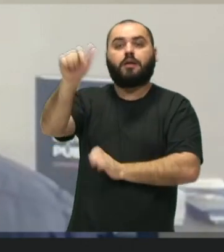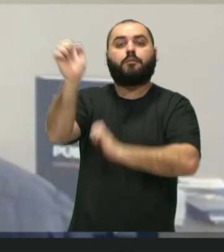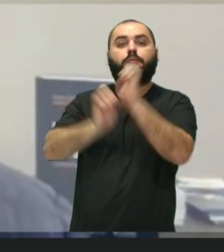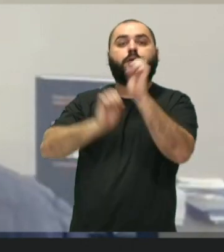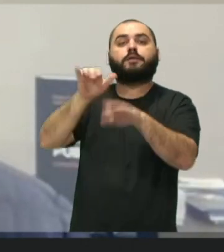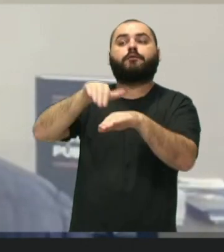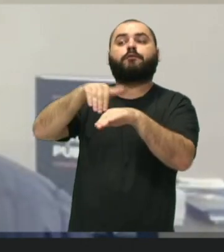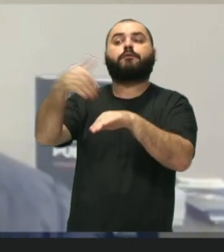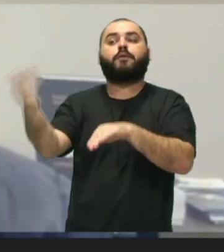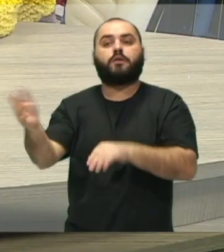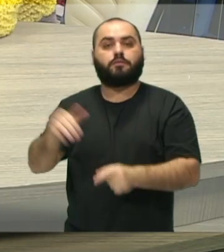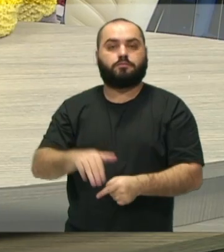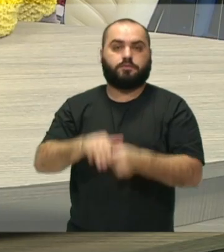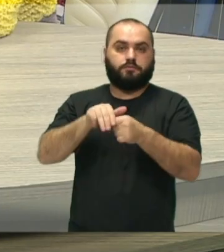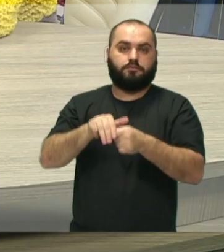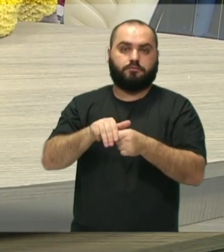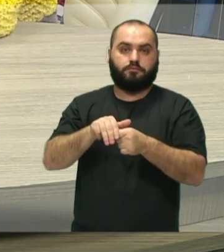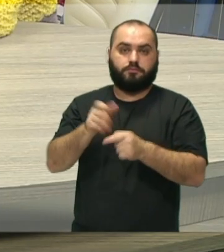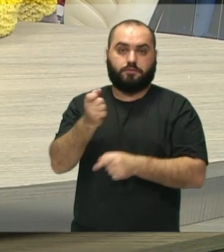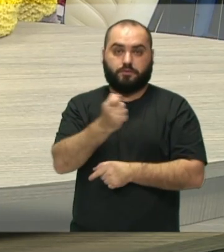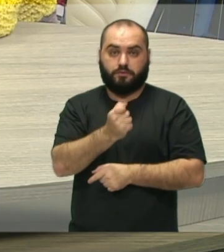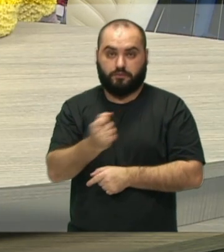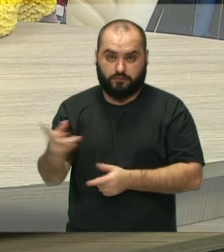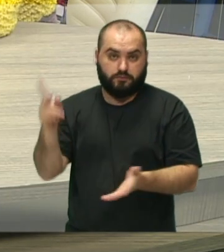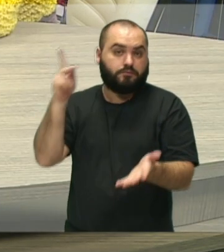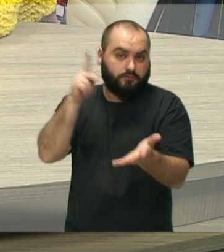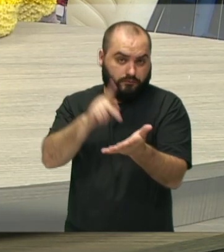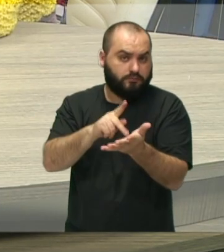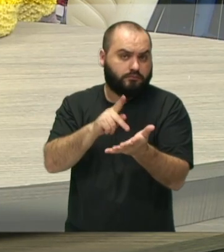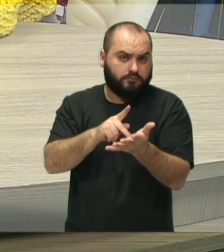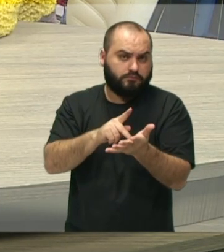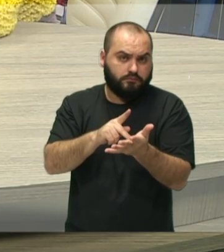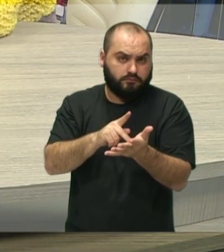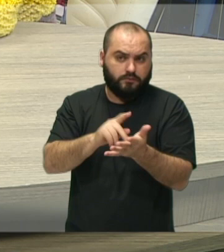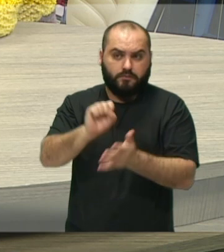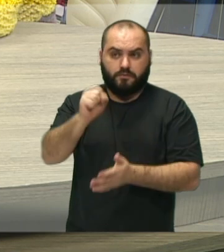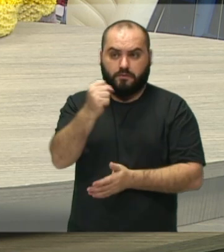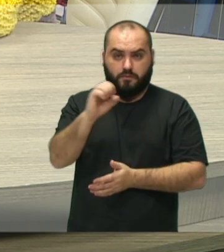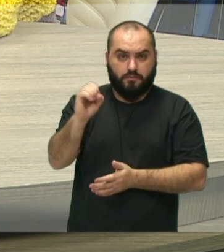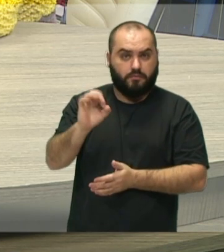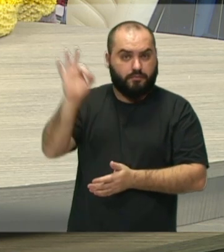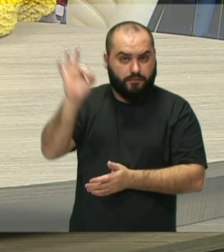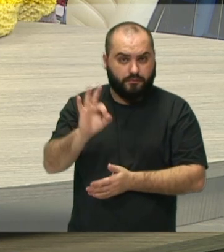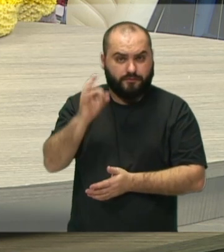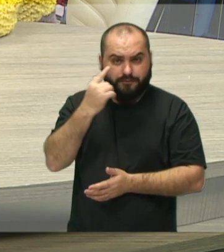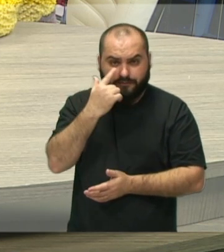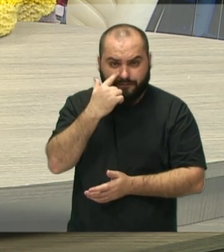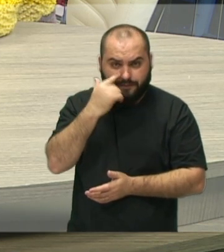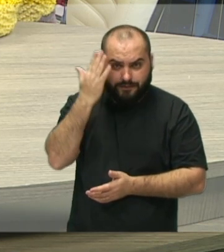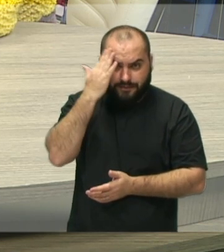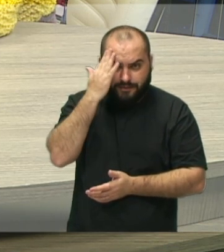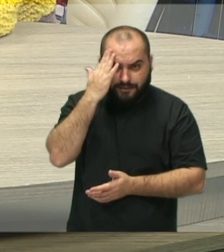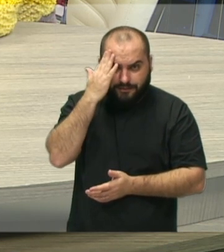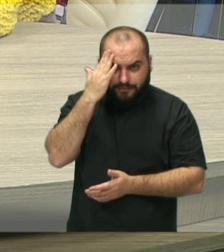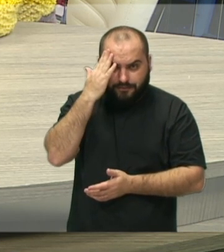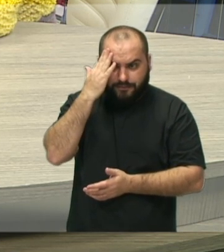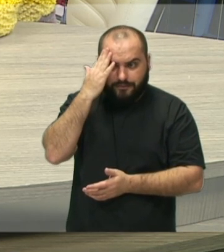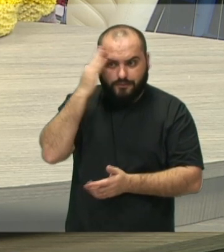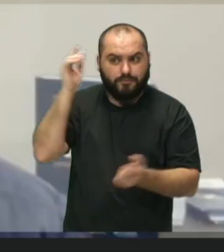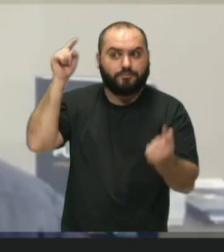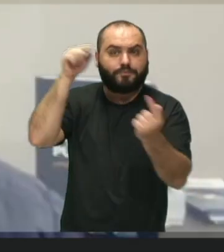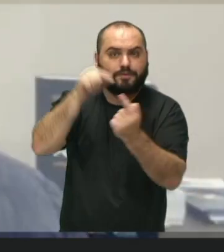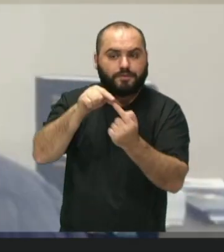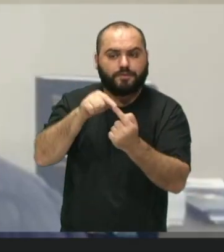do município. Esse é o número real que o Observatório Social apontou. Então, agora você entendeu o grande motivo desse workshop,